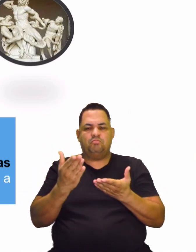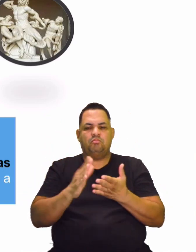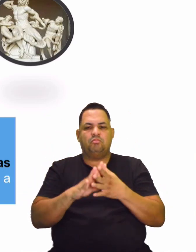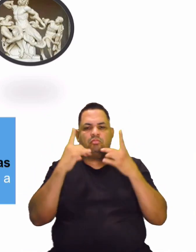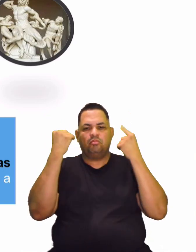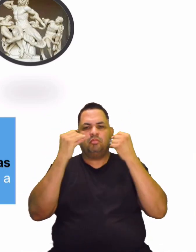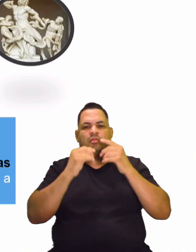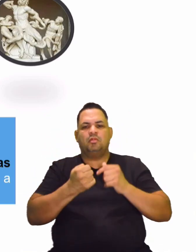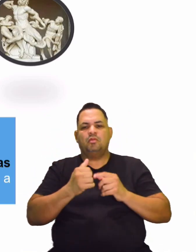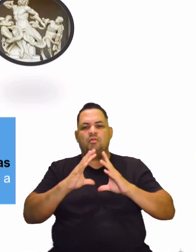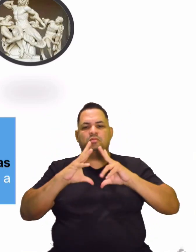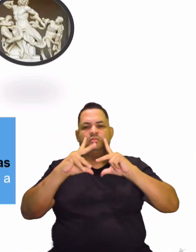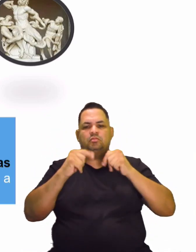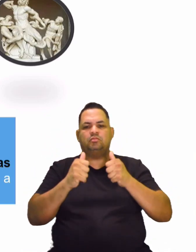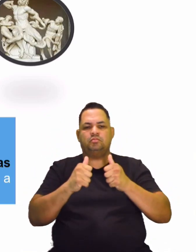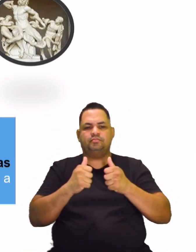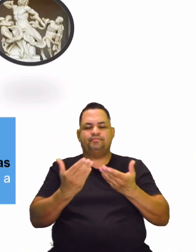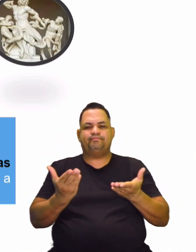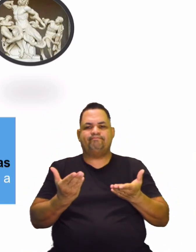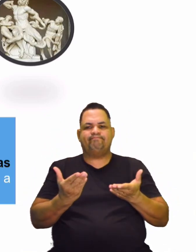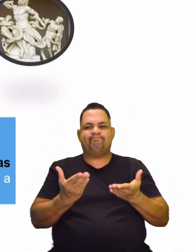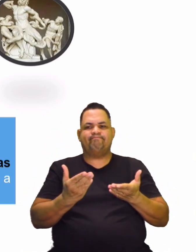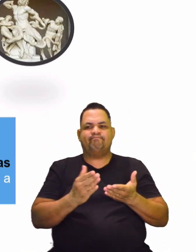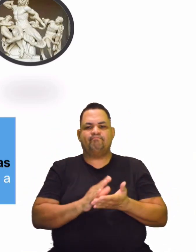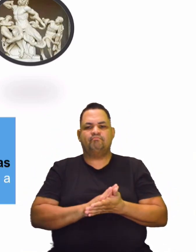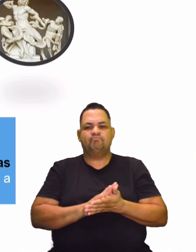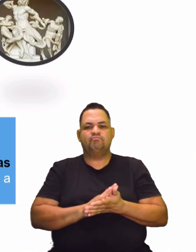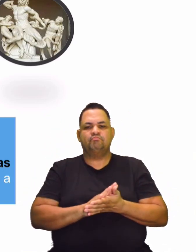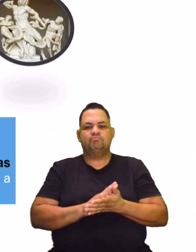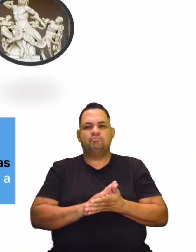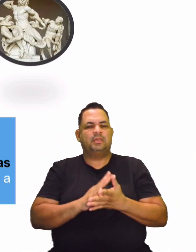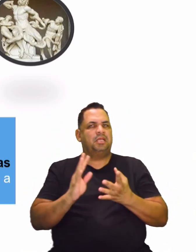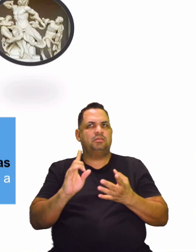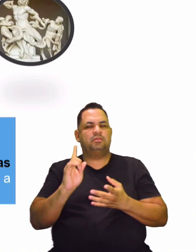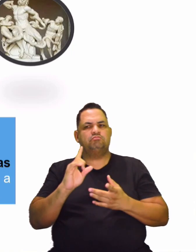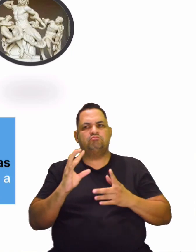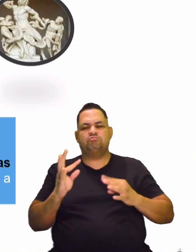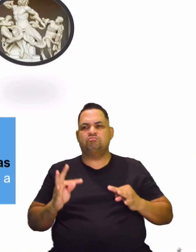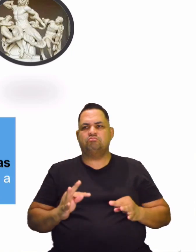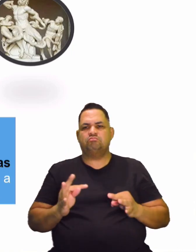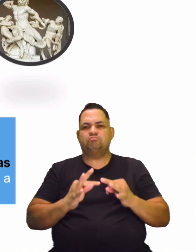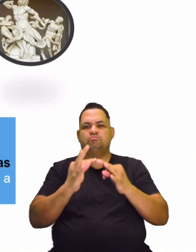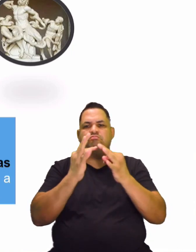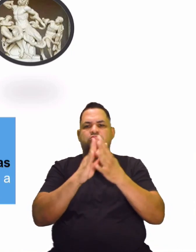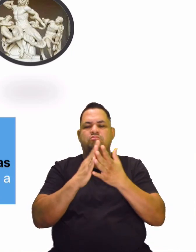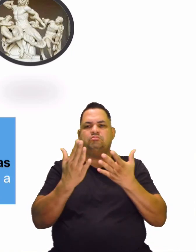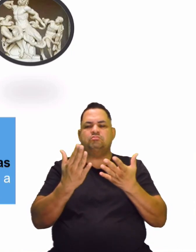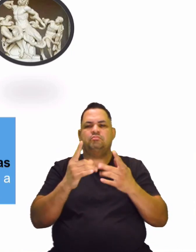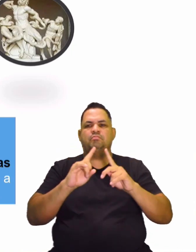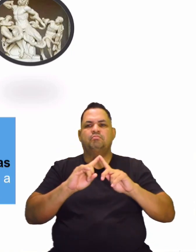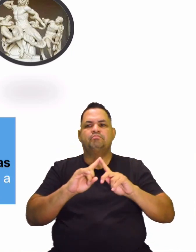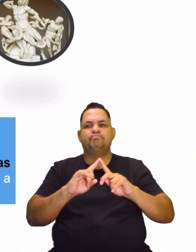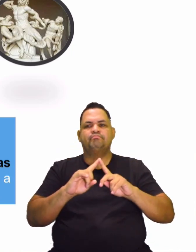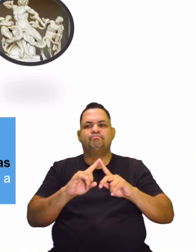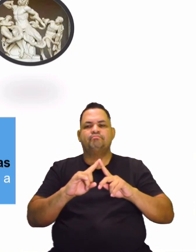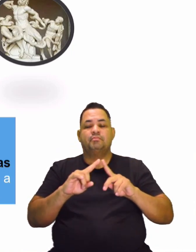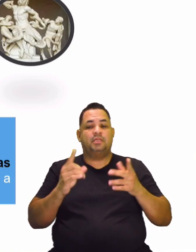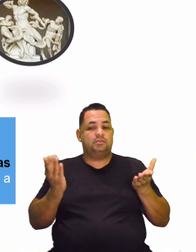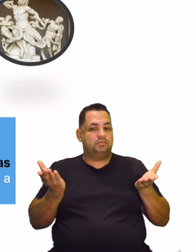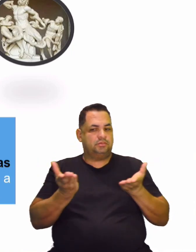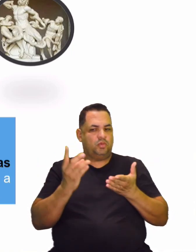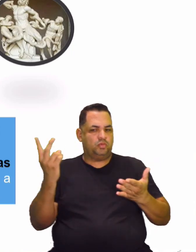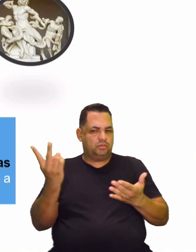quase tudo, né? Não em termos tecnológicos, né? Claro, digitais, que isso é na atualidade, mas